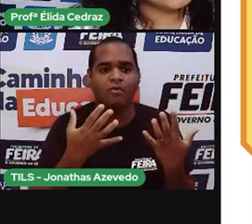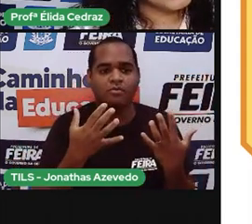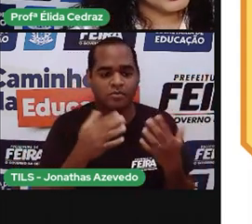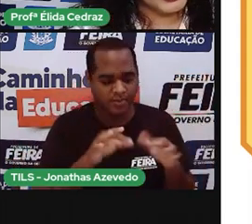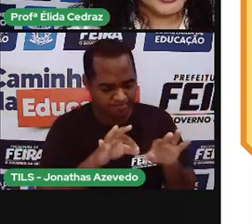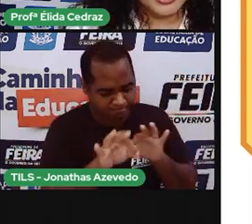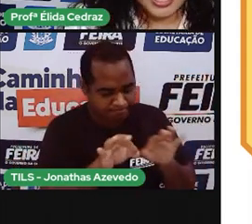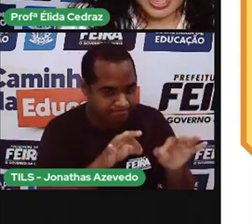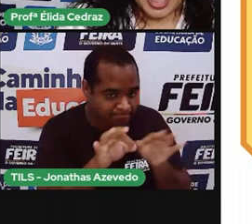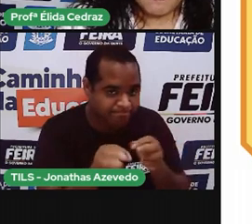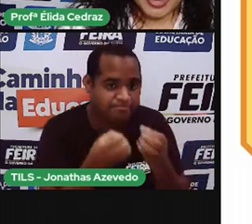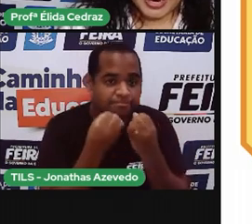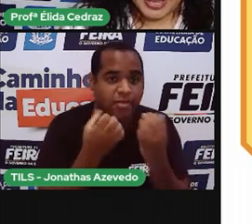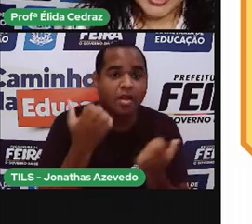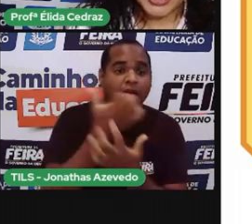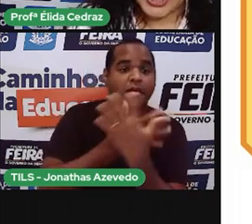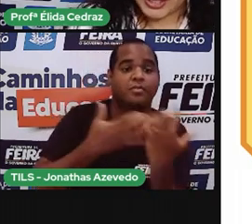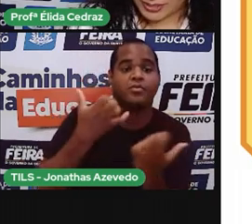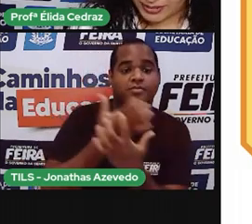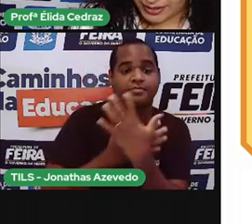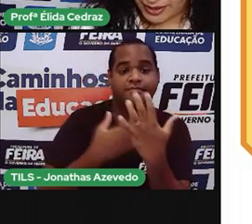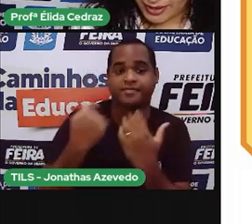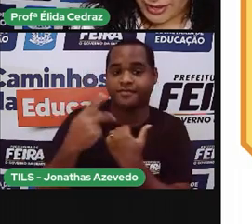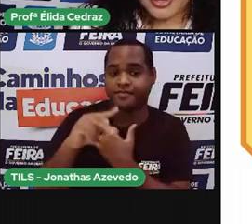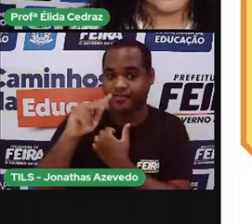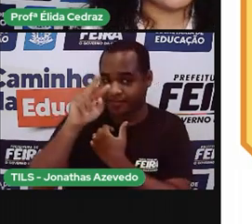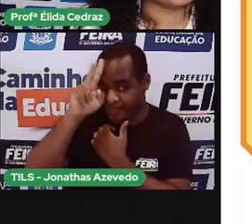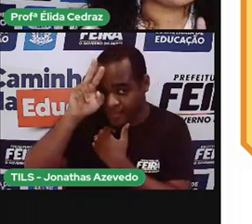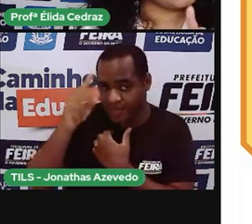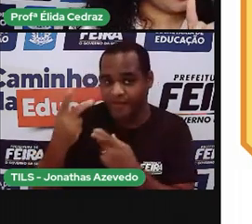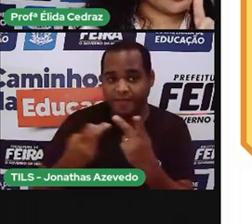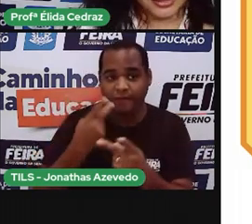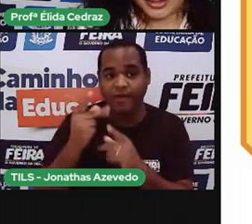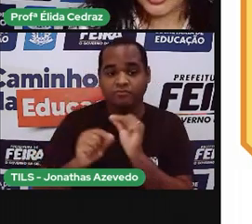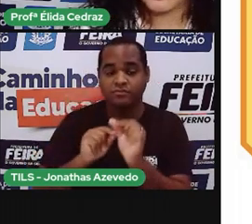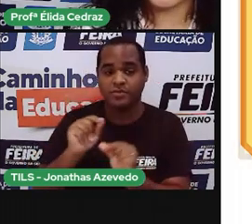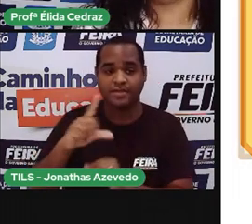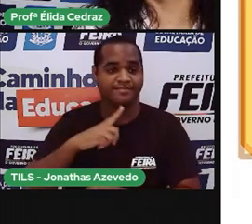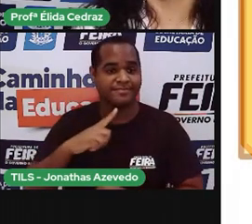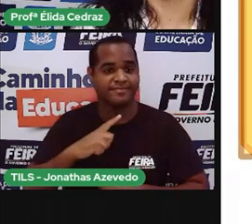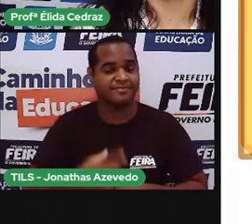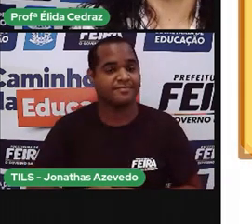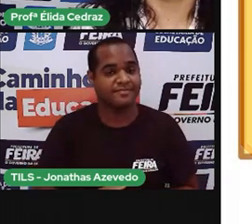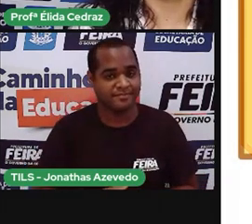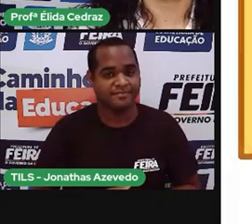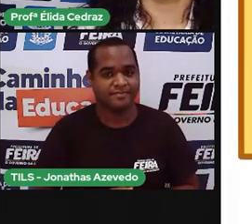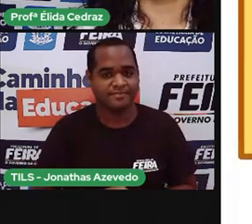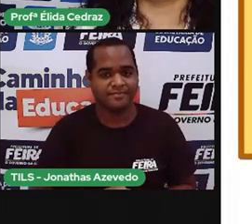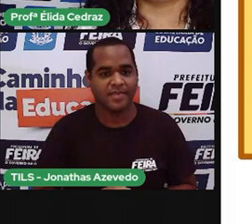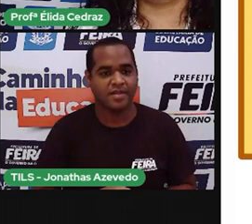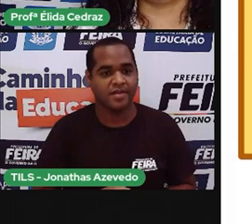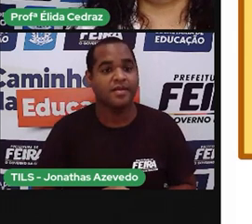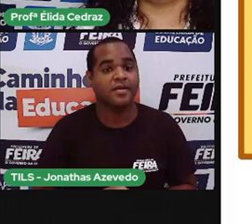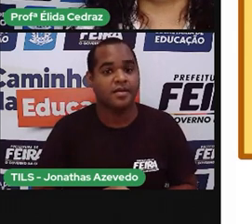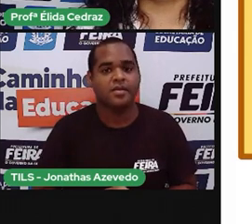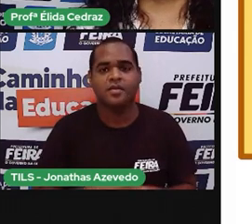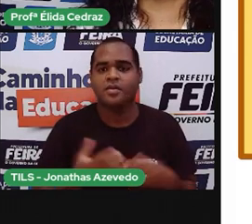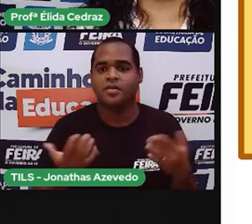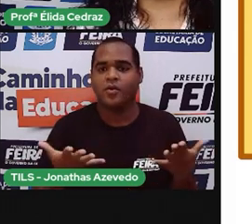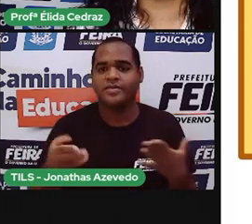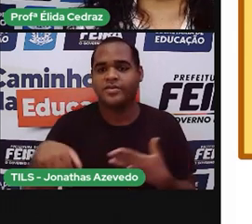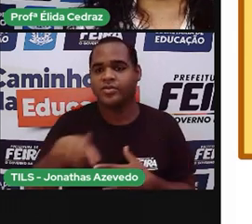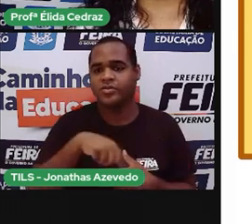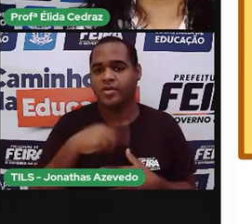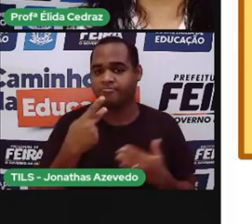a cantiga, a barata diz que tem em casa, né? Nós estudamos